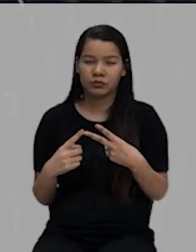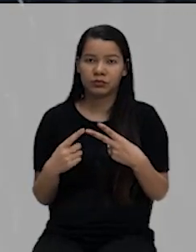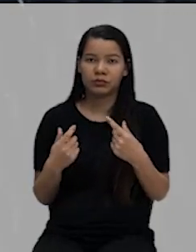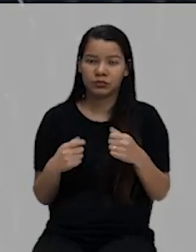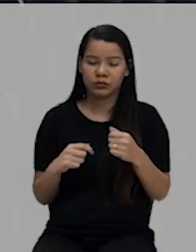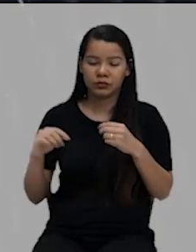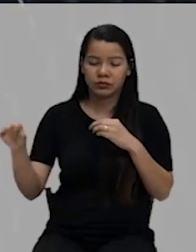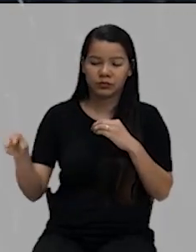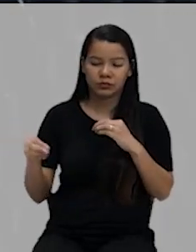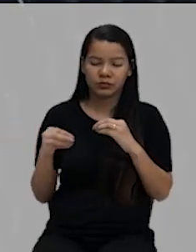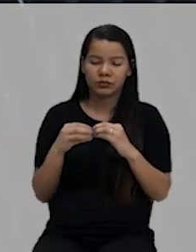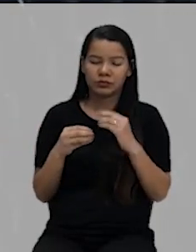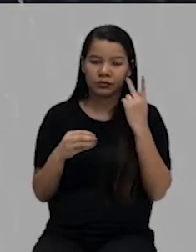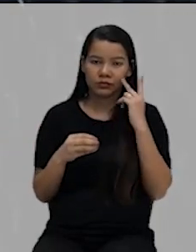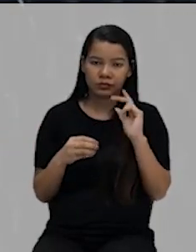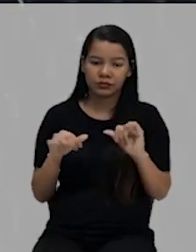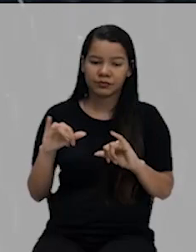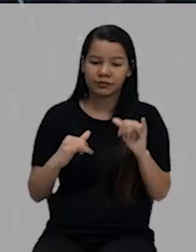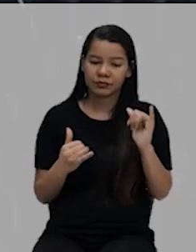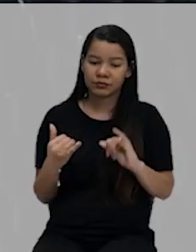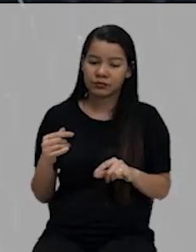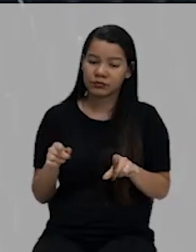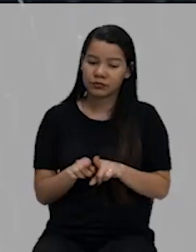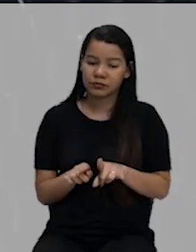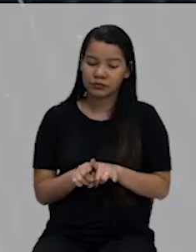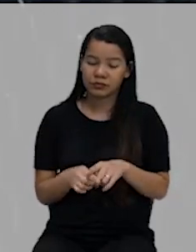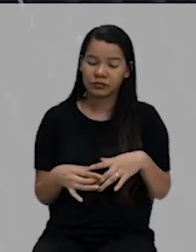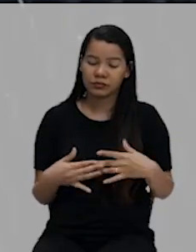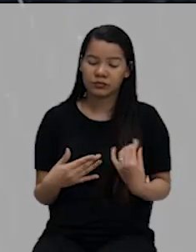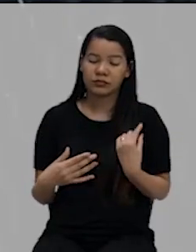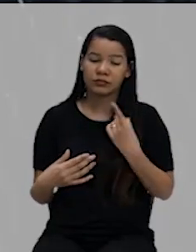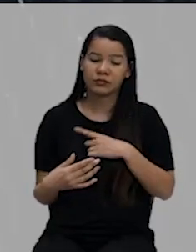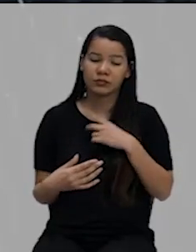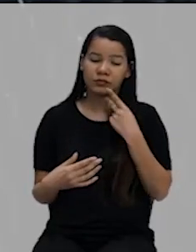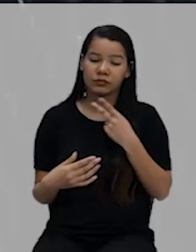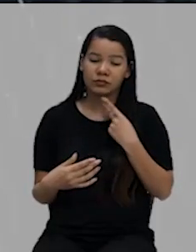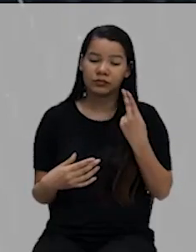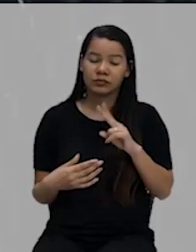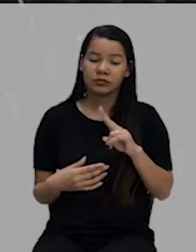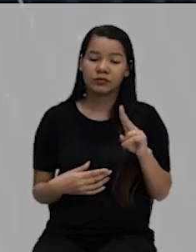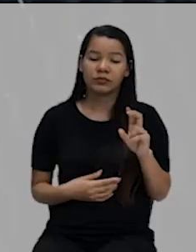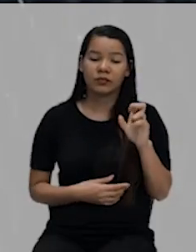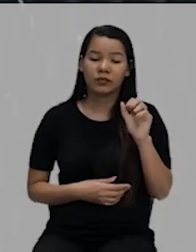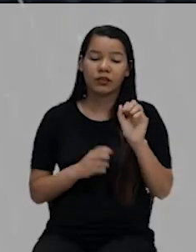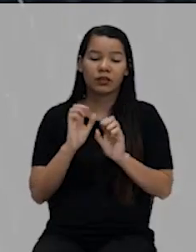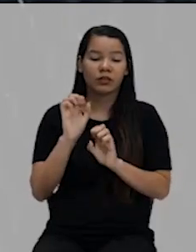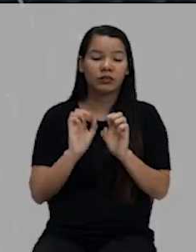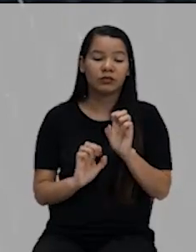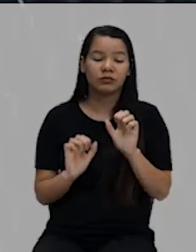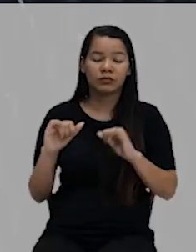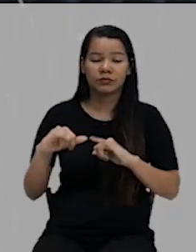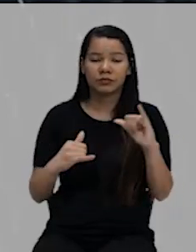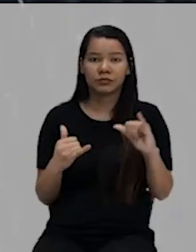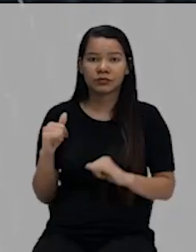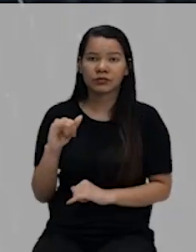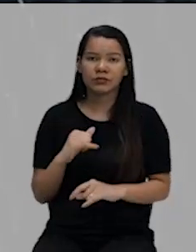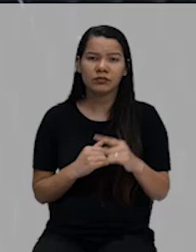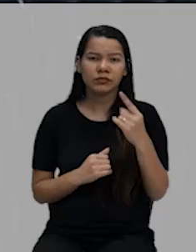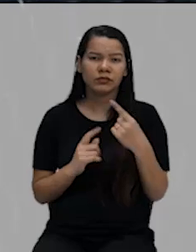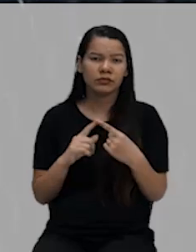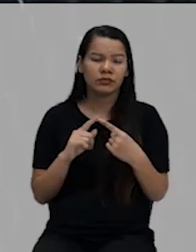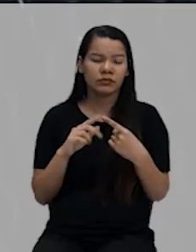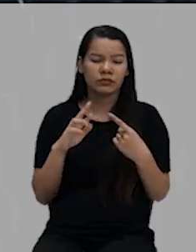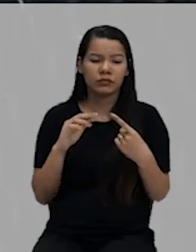trazer isso para a química também, quando chamamos de equação química. Primeiro membro, os reagentes, segundo